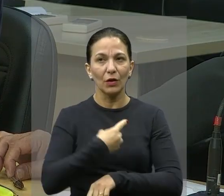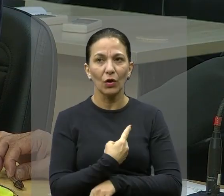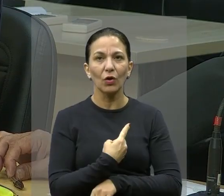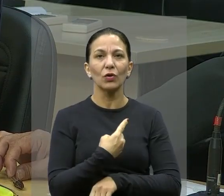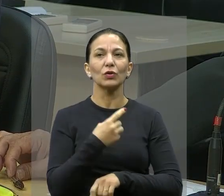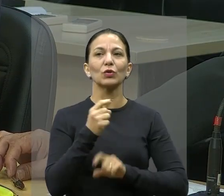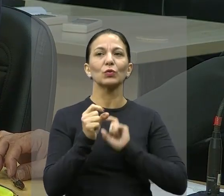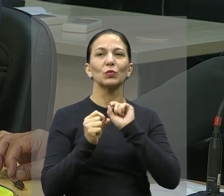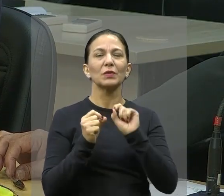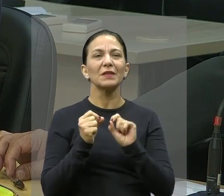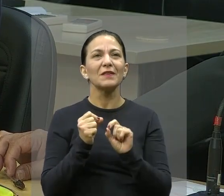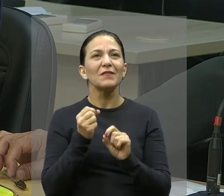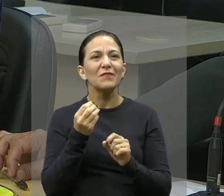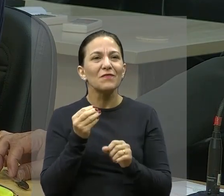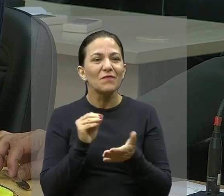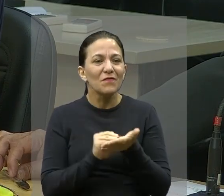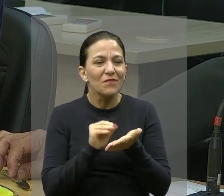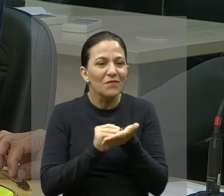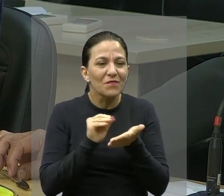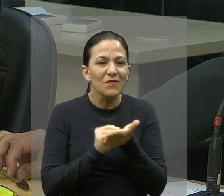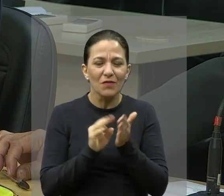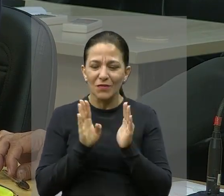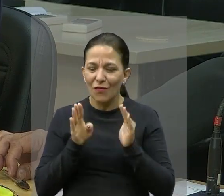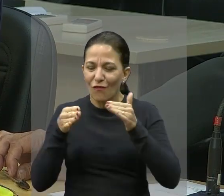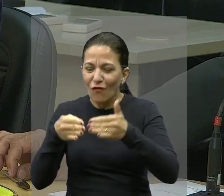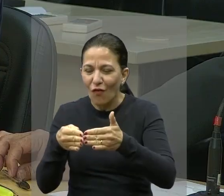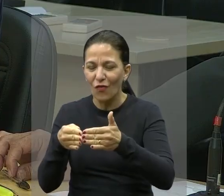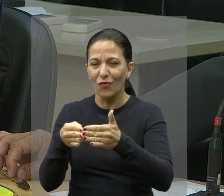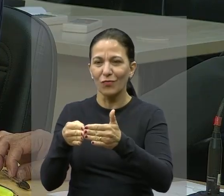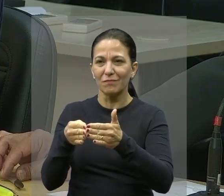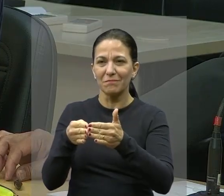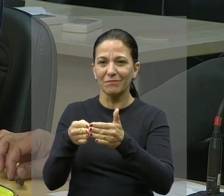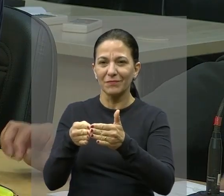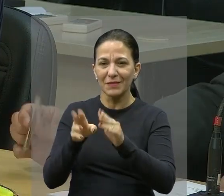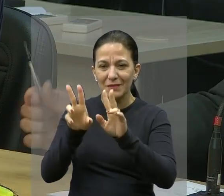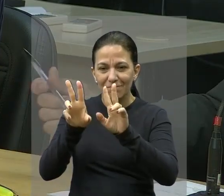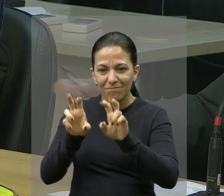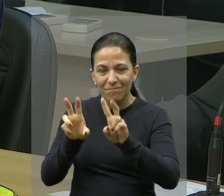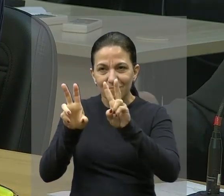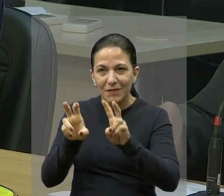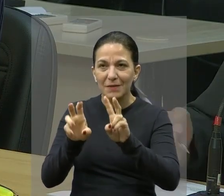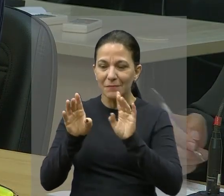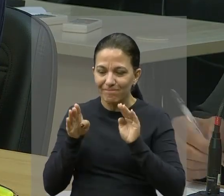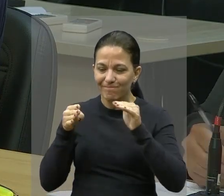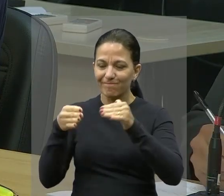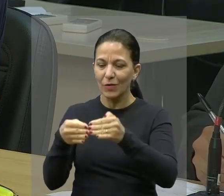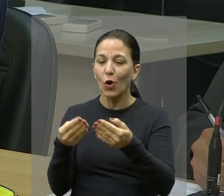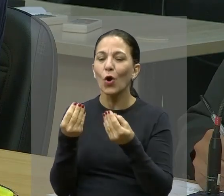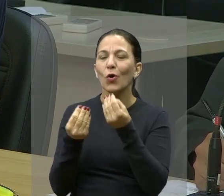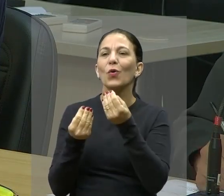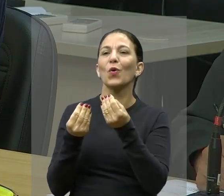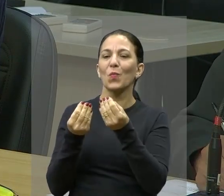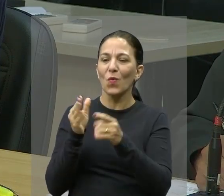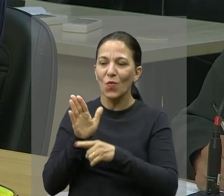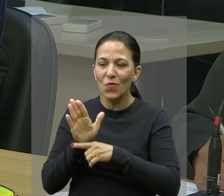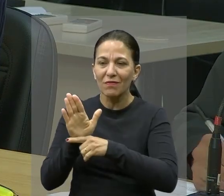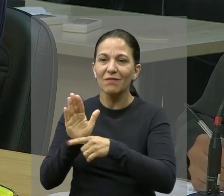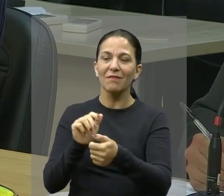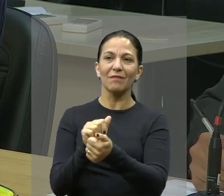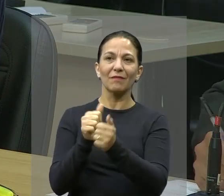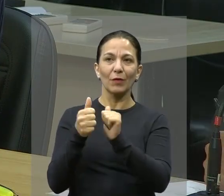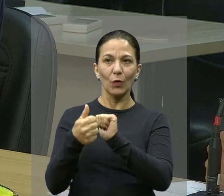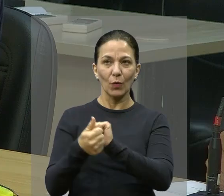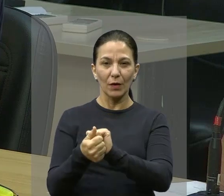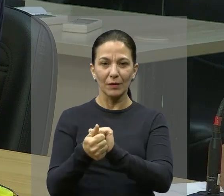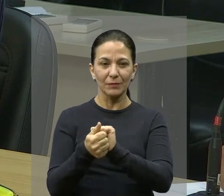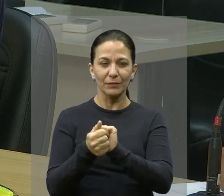um conhecimento mais focado para atender essa demanda. E a gente começa a perceber que,